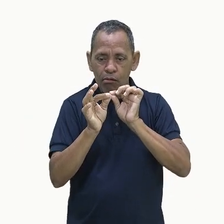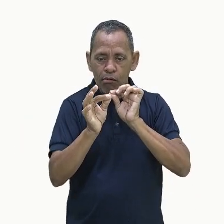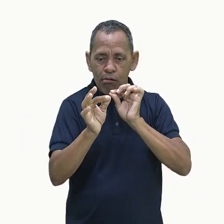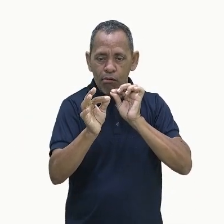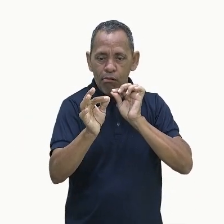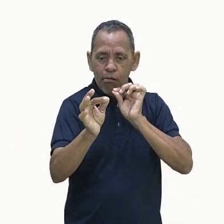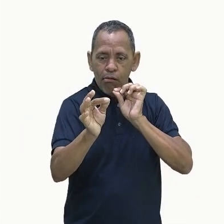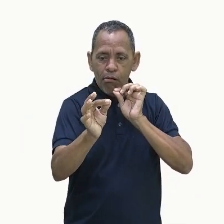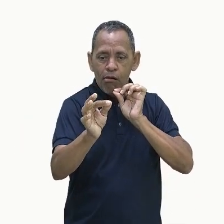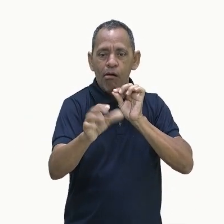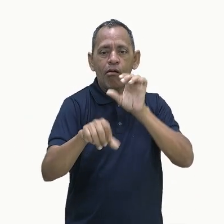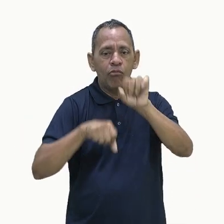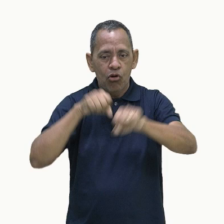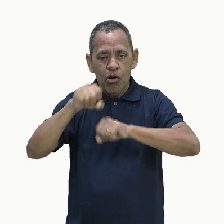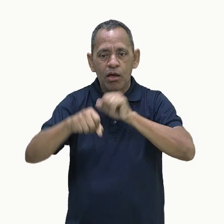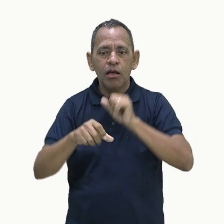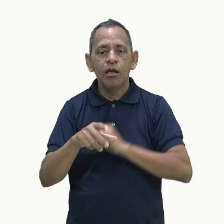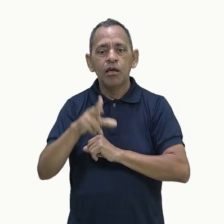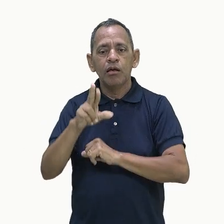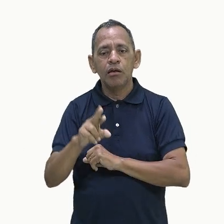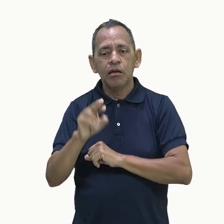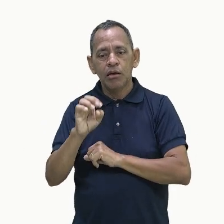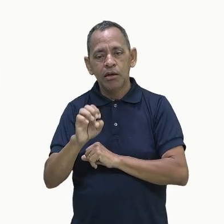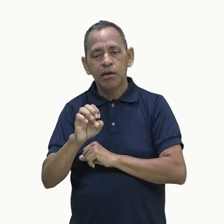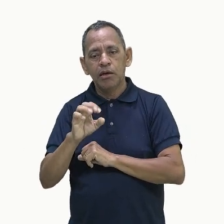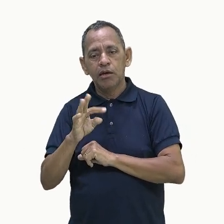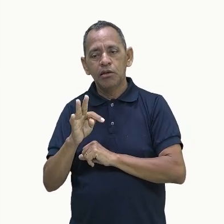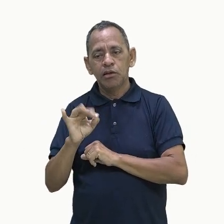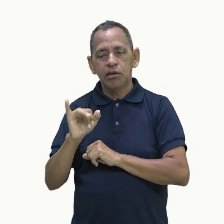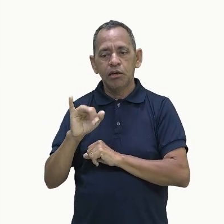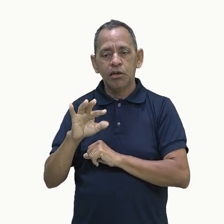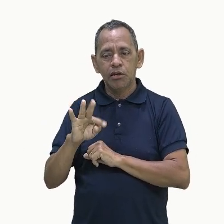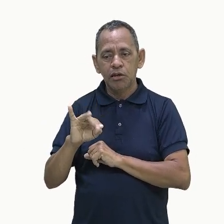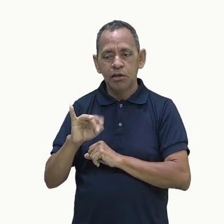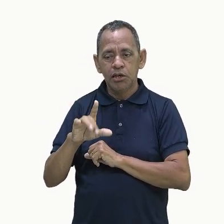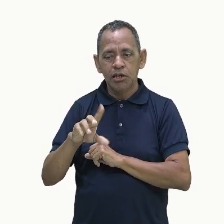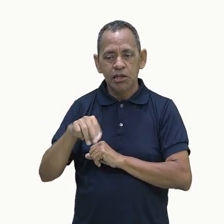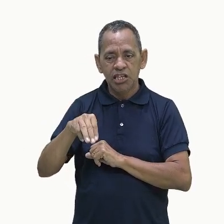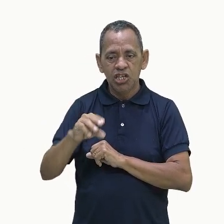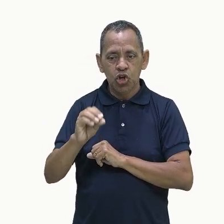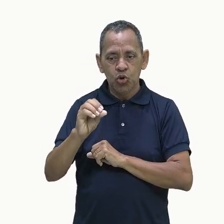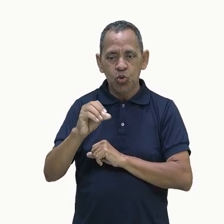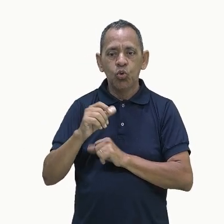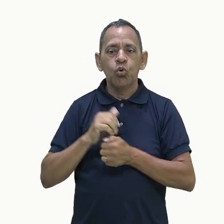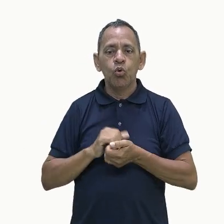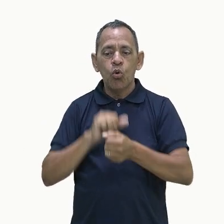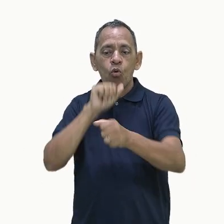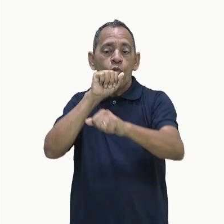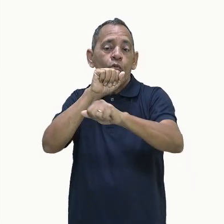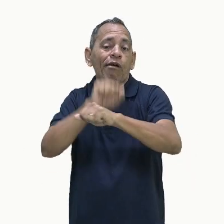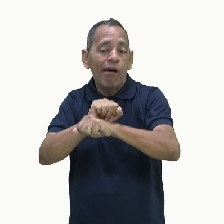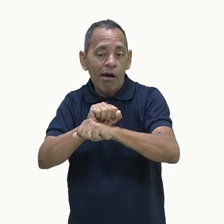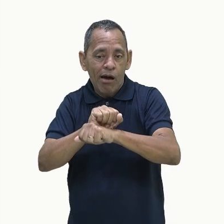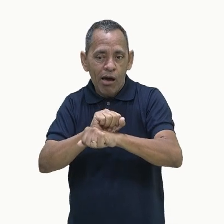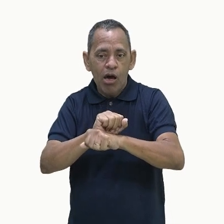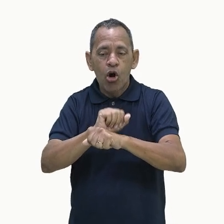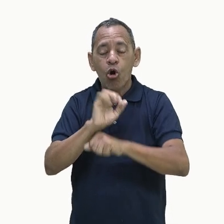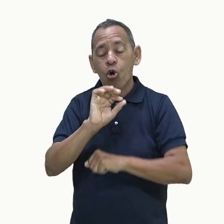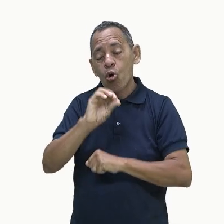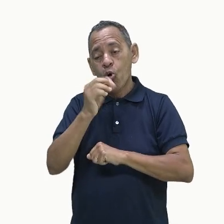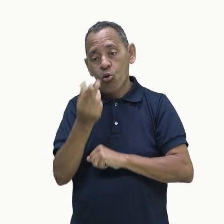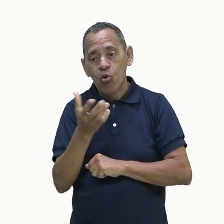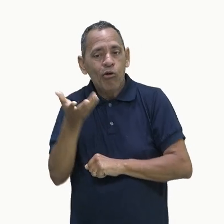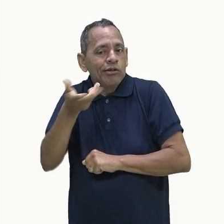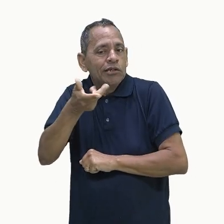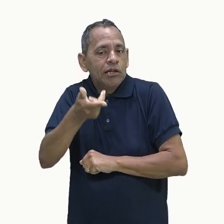quê? Retilíneo, sem acelerar ou frear. Logo, eu tenho aí o